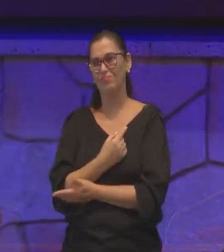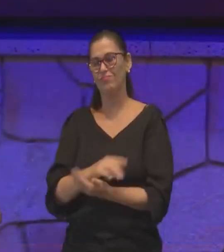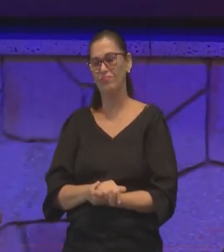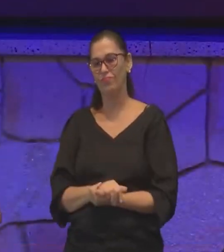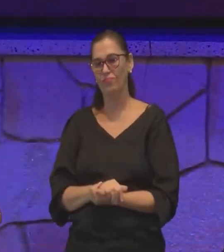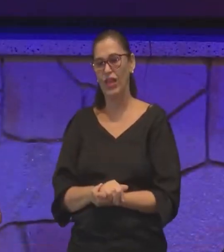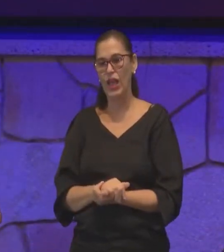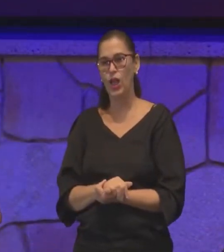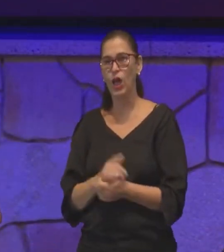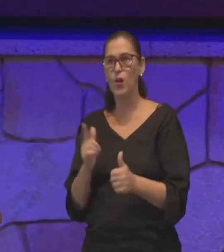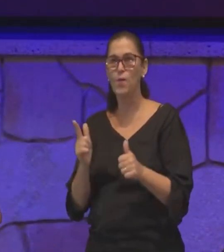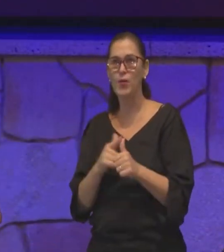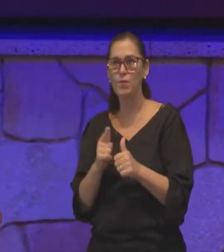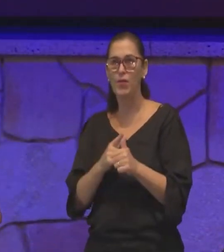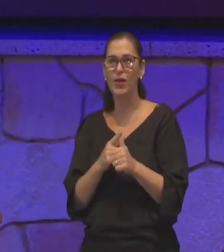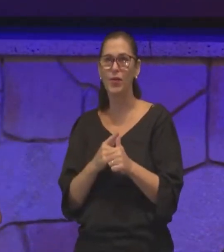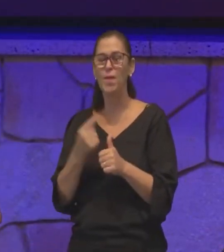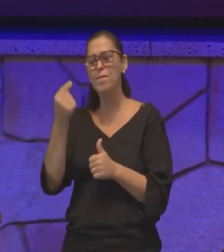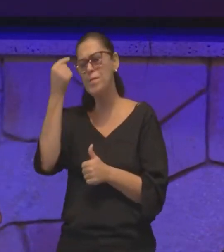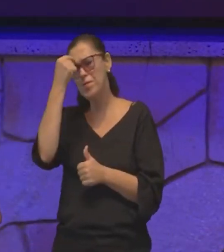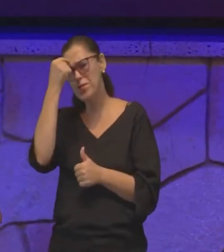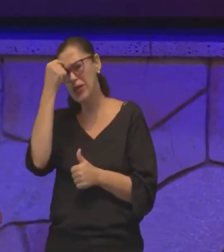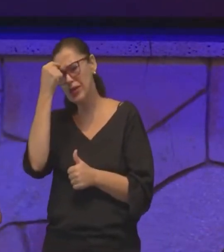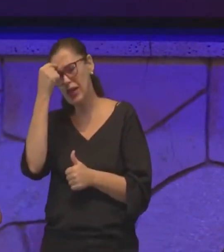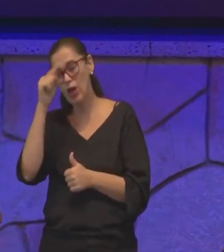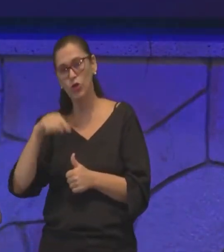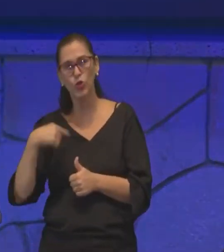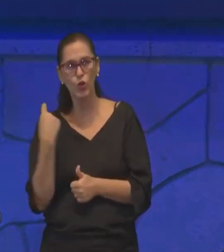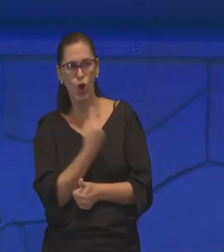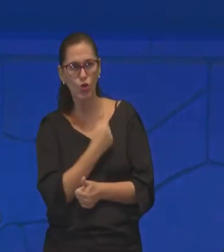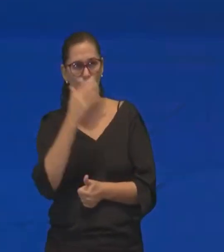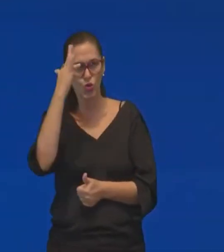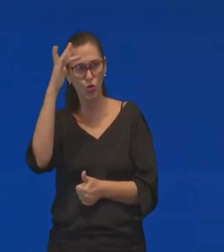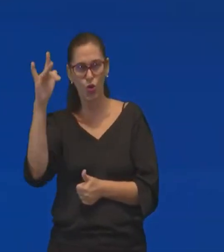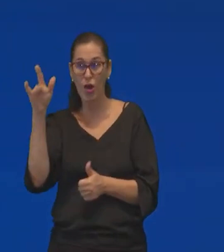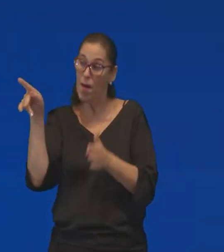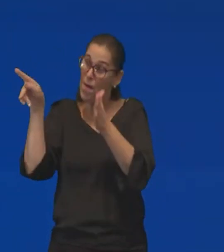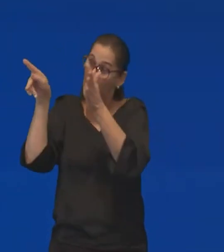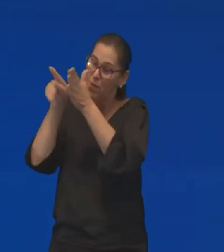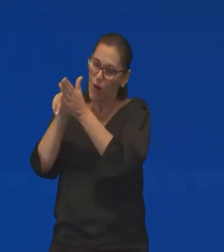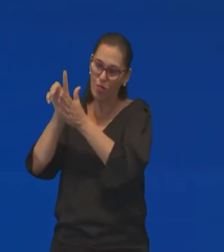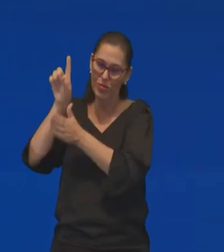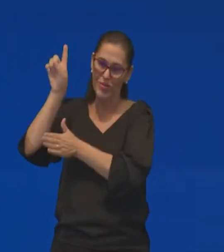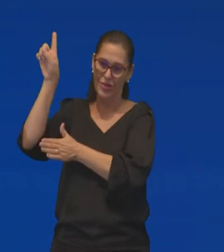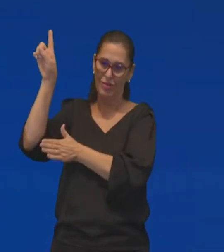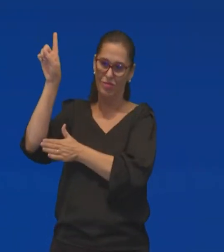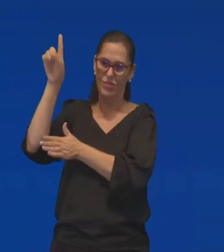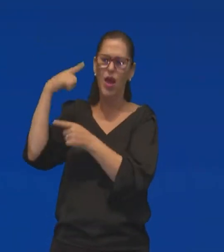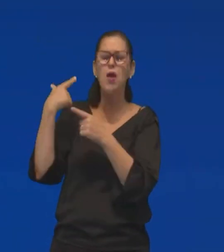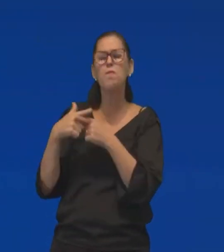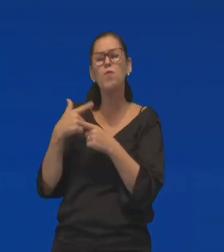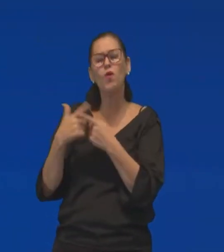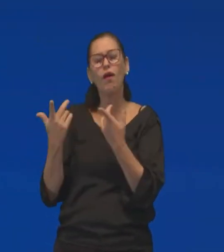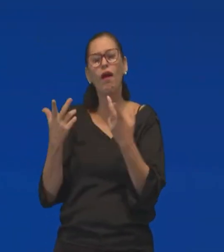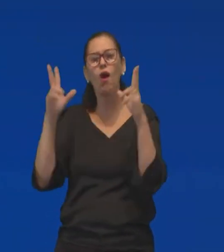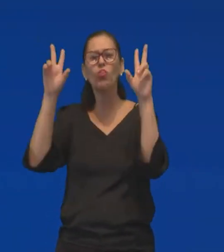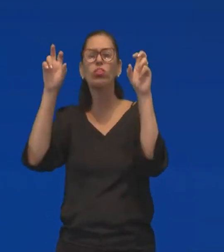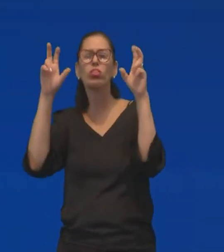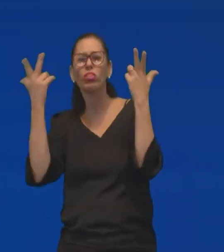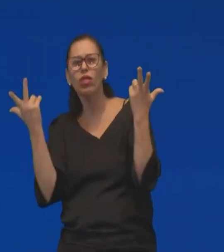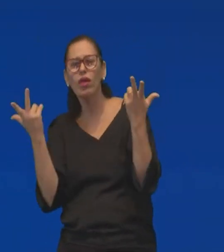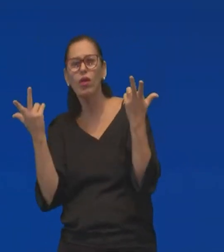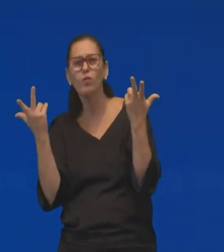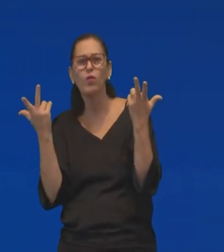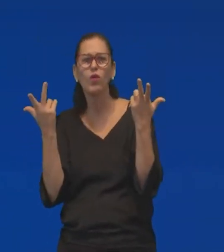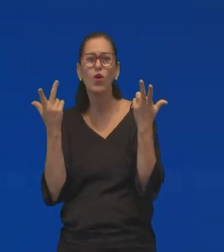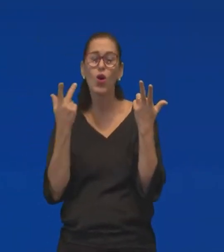Quero em primeiro lugar pensar que os nossos sonhos devem ser os sonhos de Deus. E por que o tema desta mensagem? Porque os